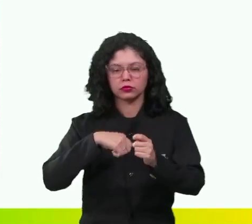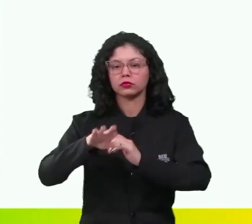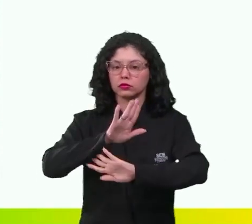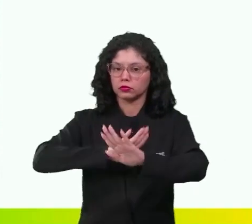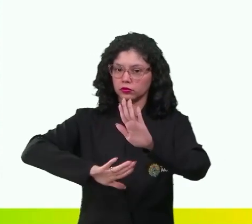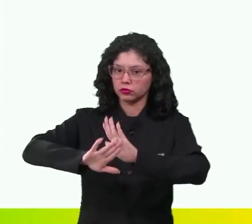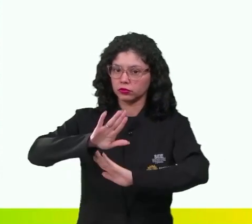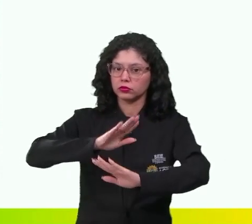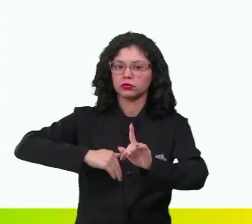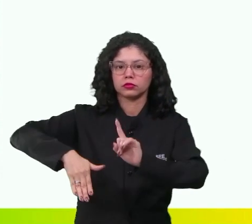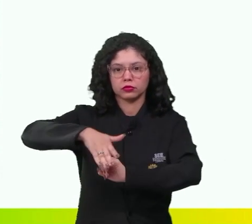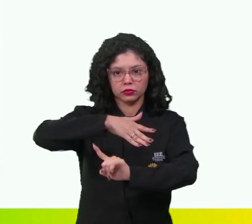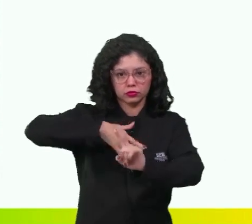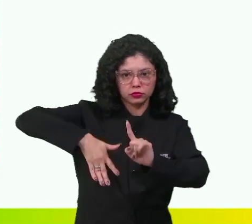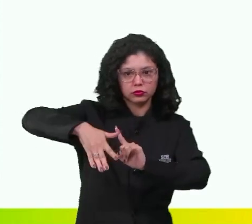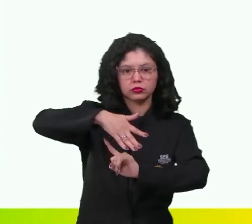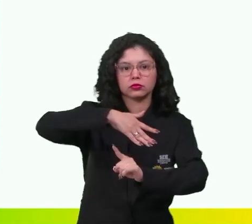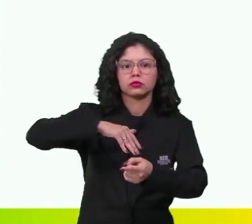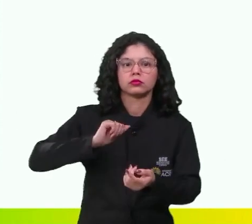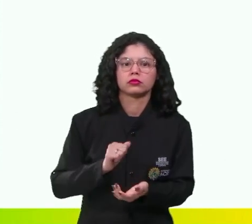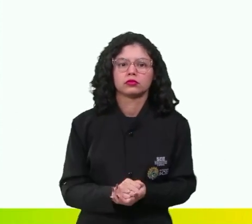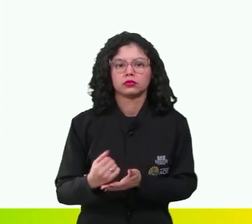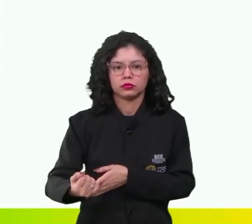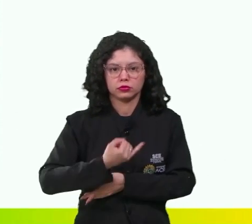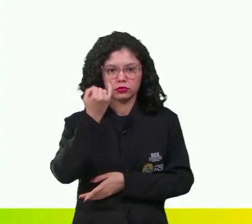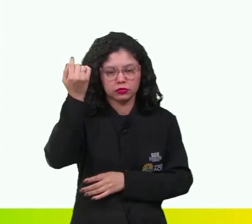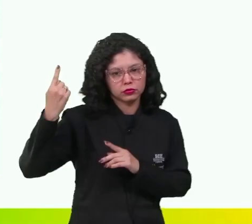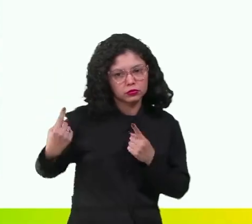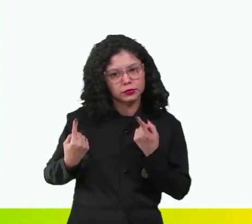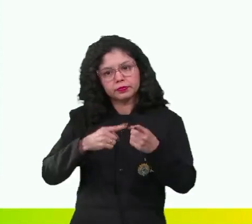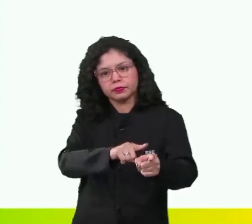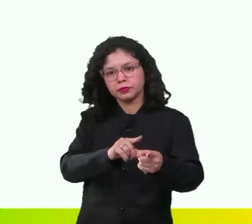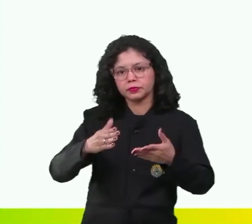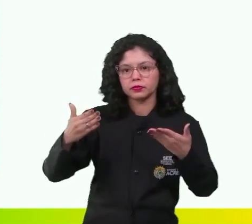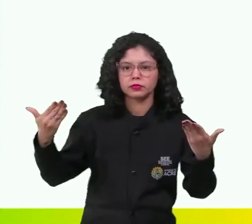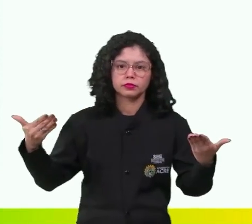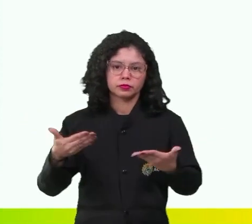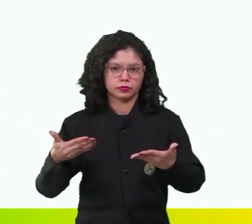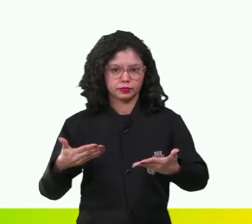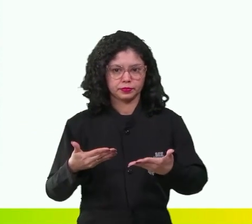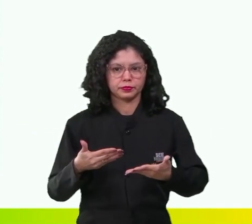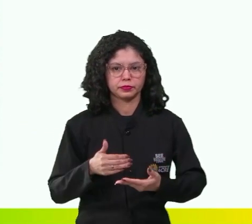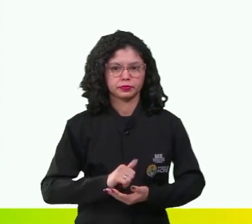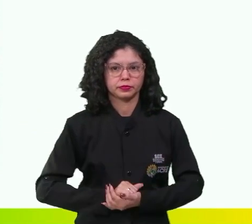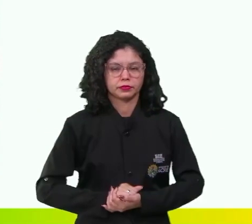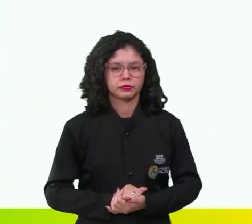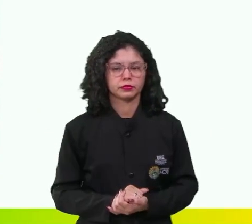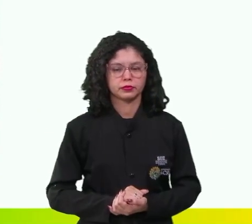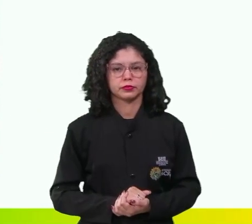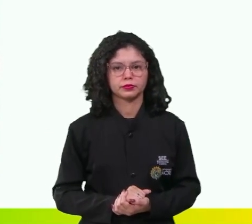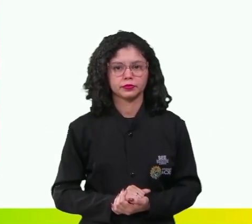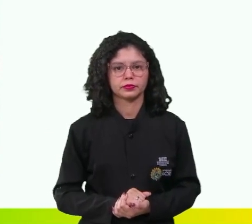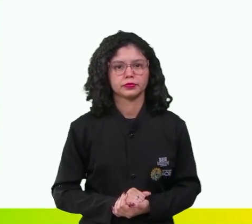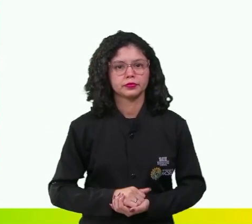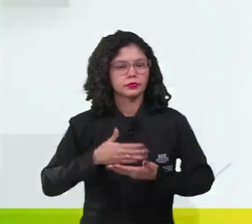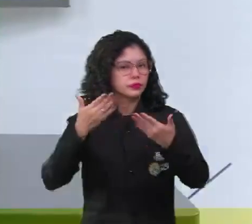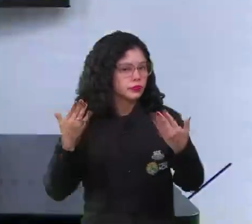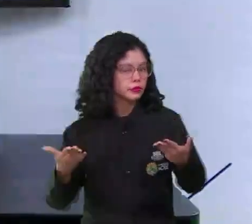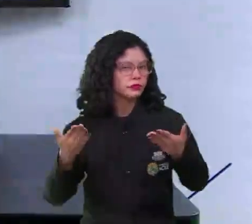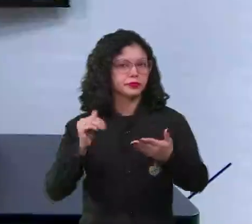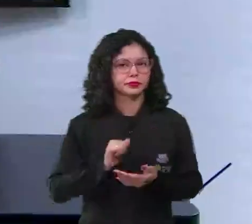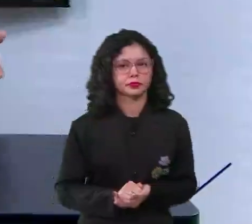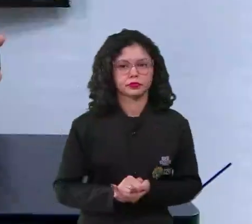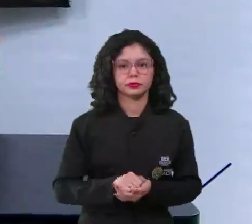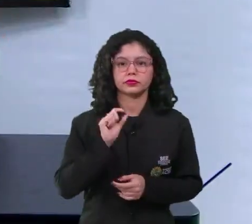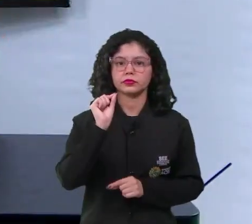desenvolvimento econômico com conservação ambiental é um dos principais desafios da atualidade. Então,